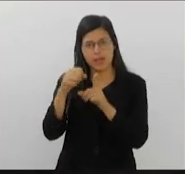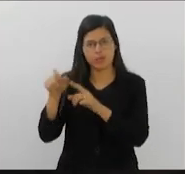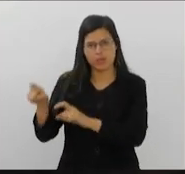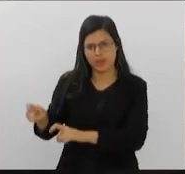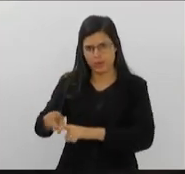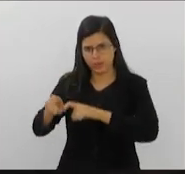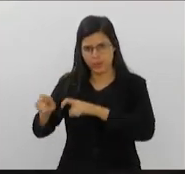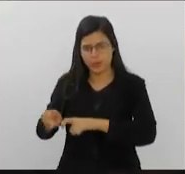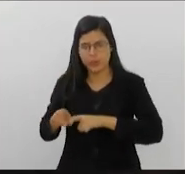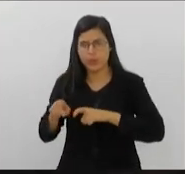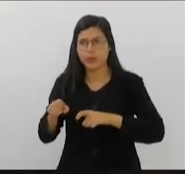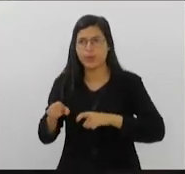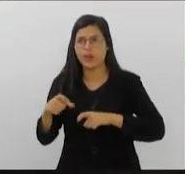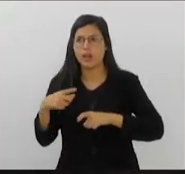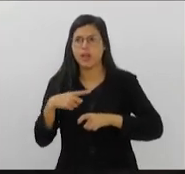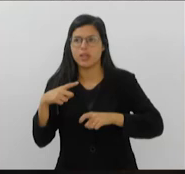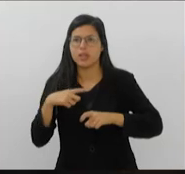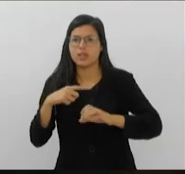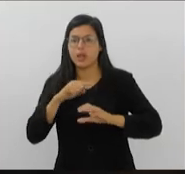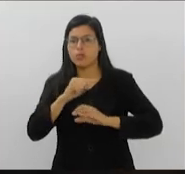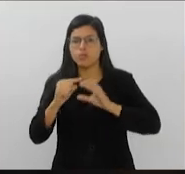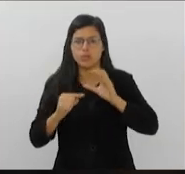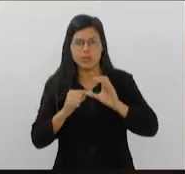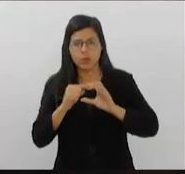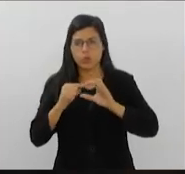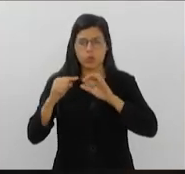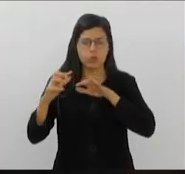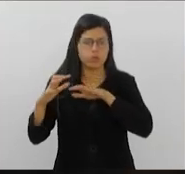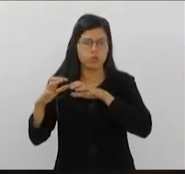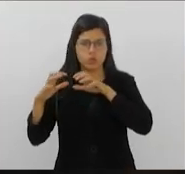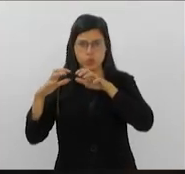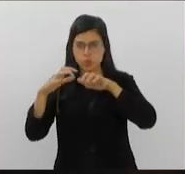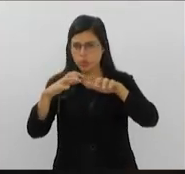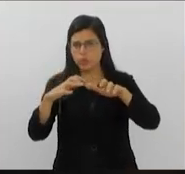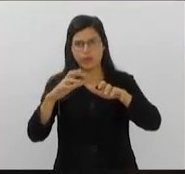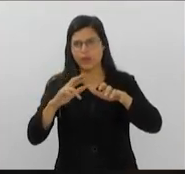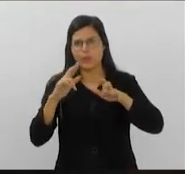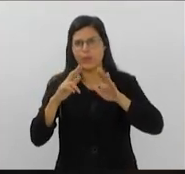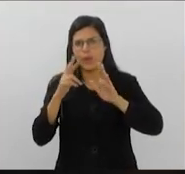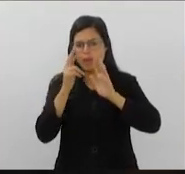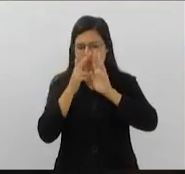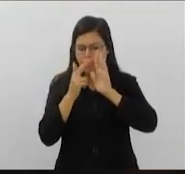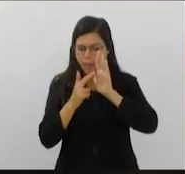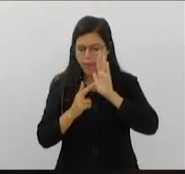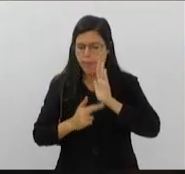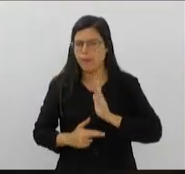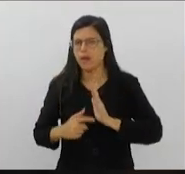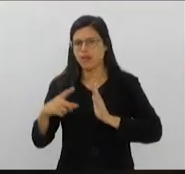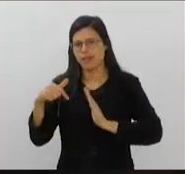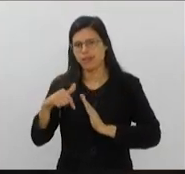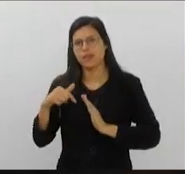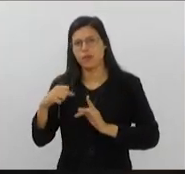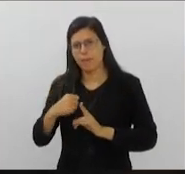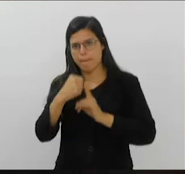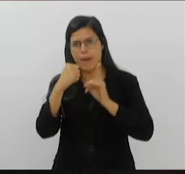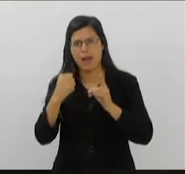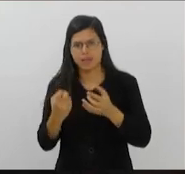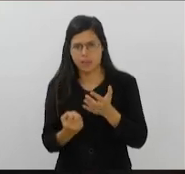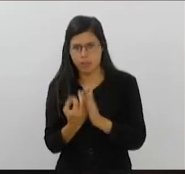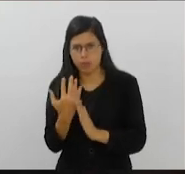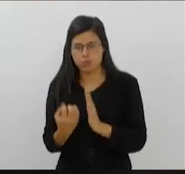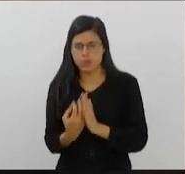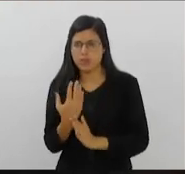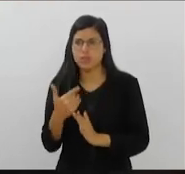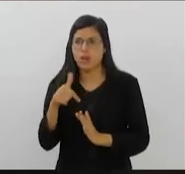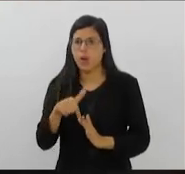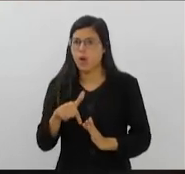também ele passa a ter um ciclo de chuvas que ele não é mais regular, e isso afeta a produção. Enfim, é uma agenda muito transversal e